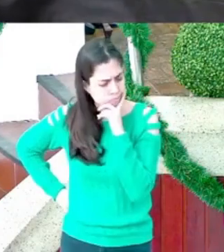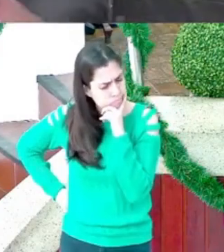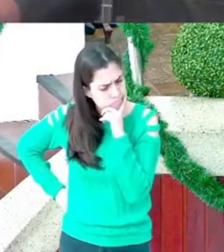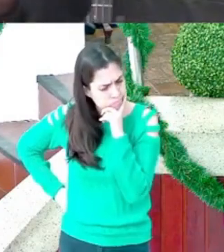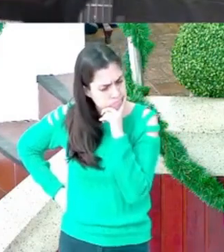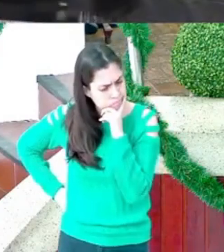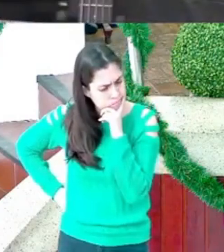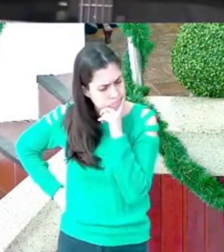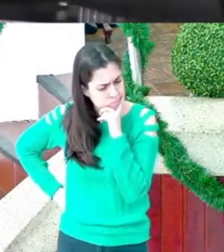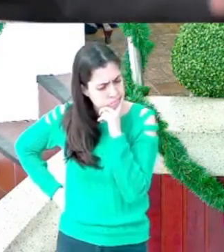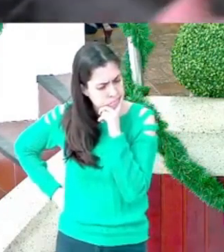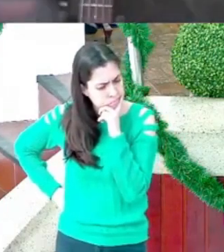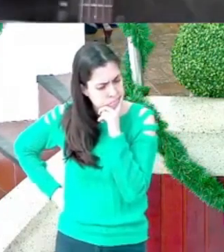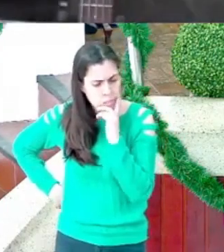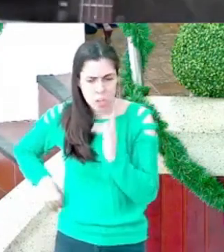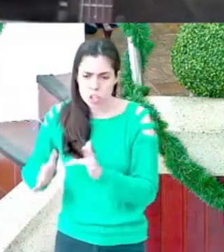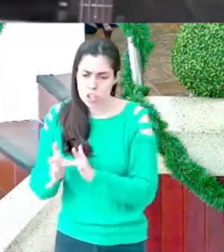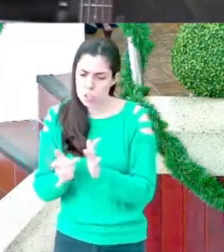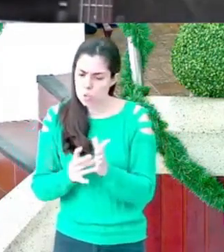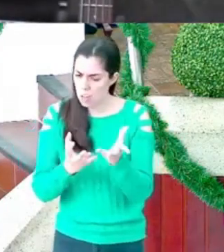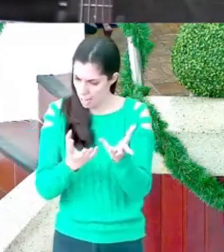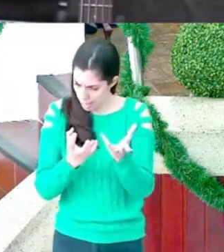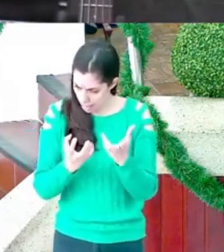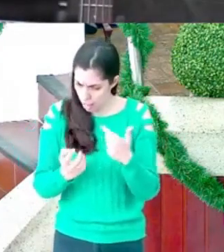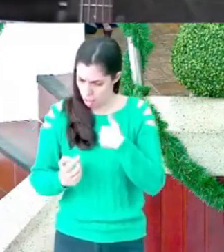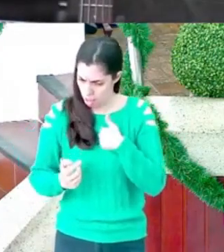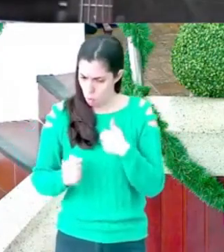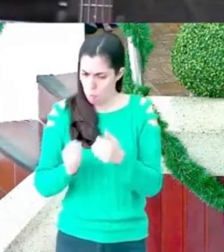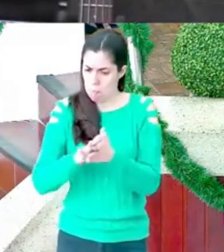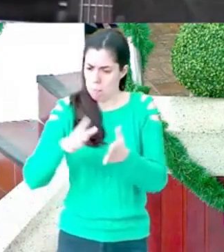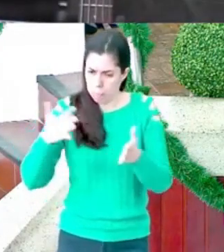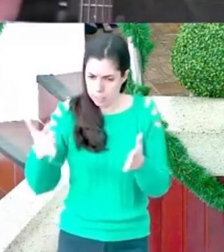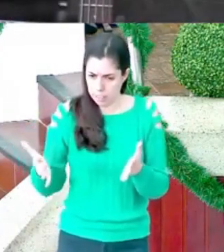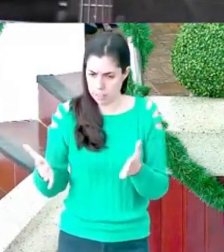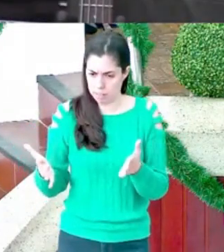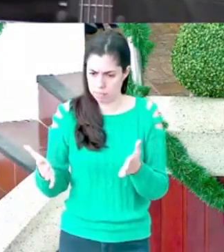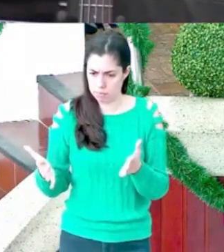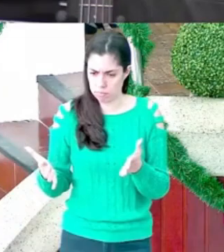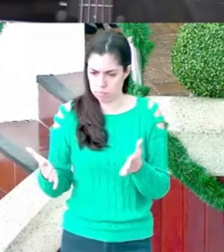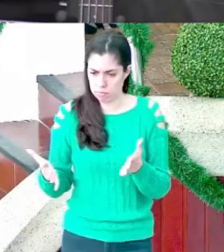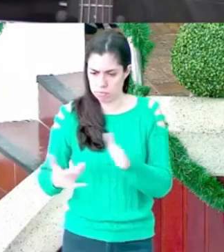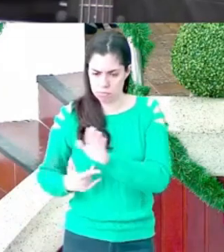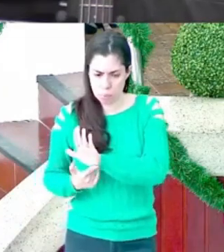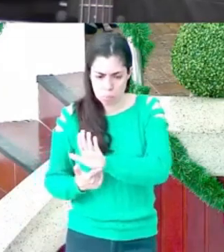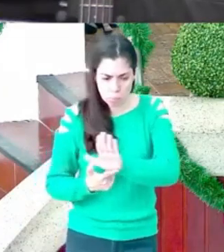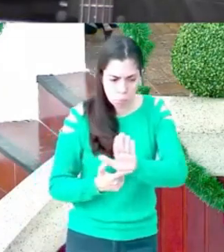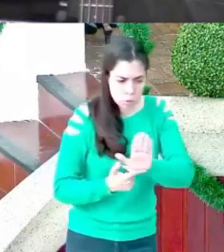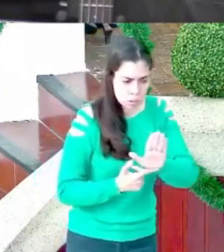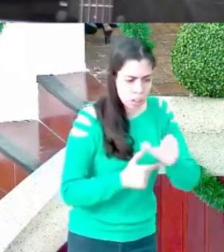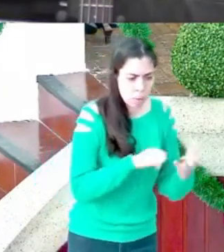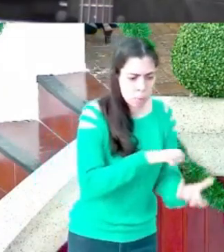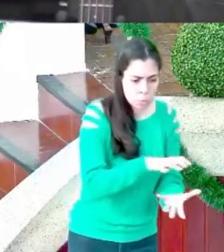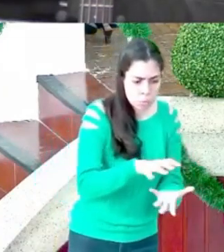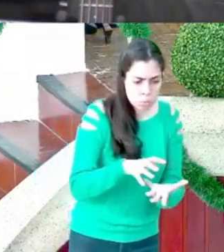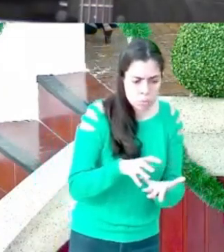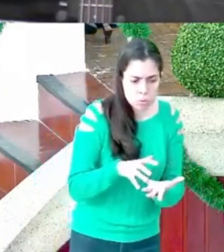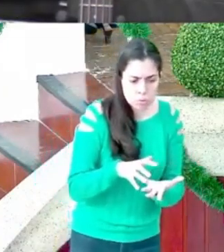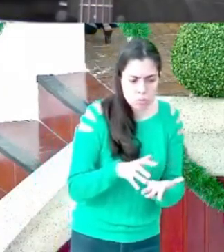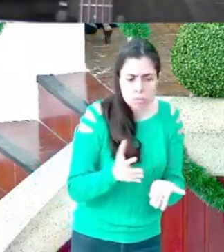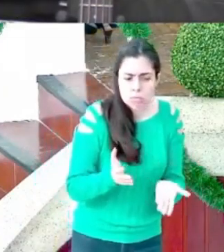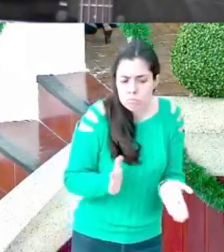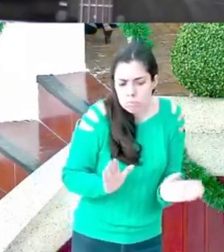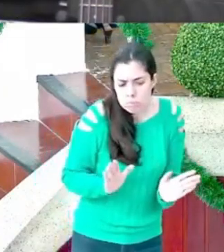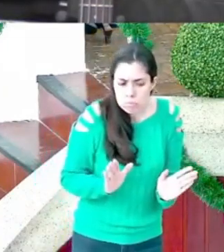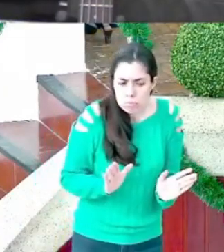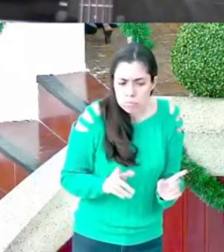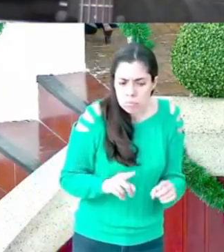que as vossas obras sejam conhecidas de todos, diante do mundo. Mas no versículo 1, no